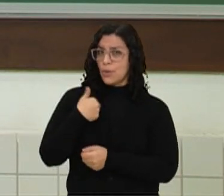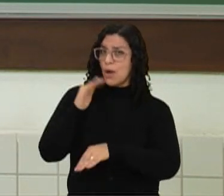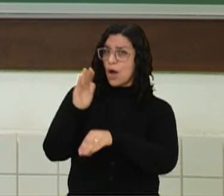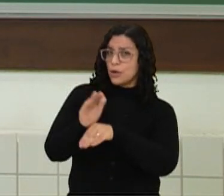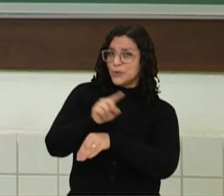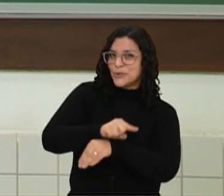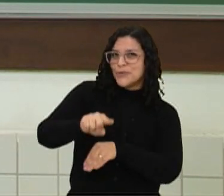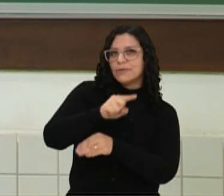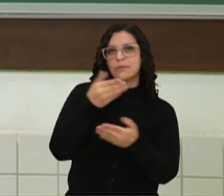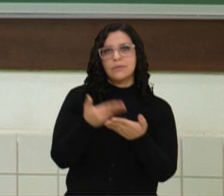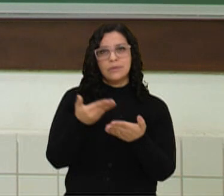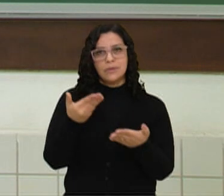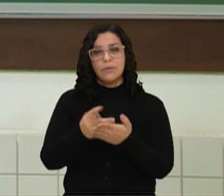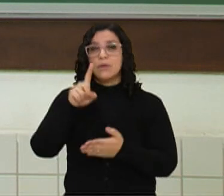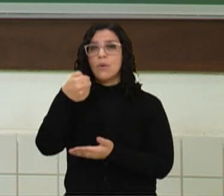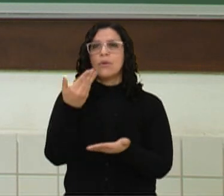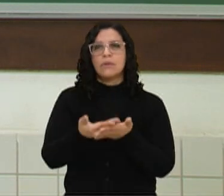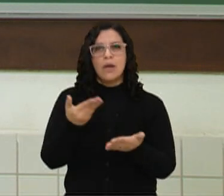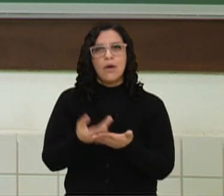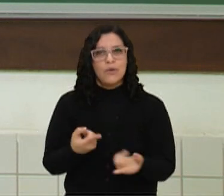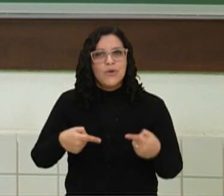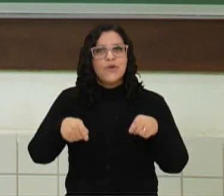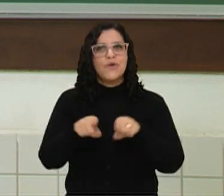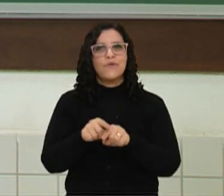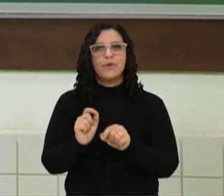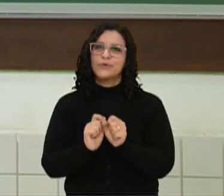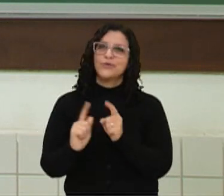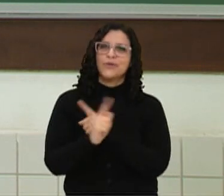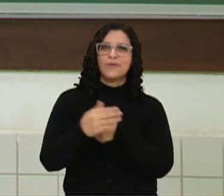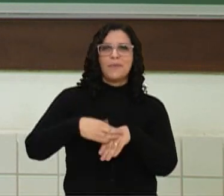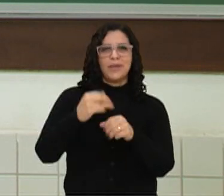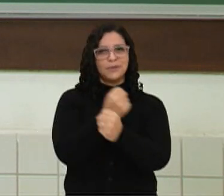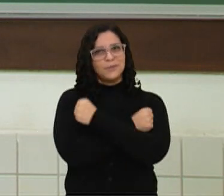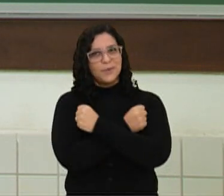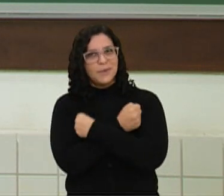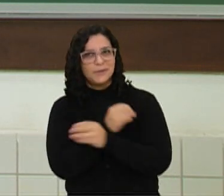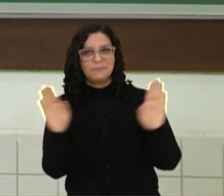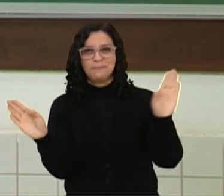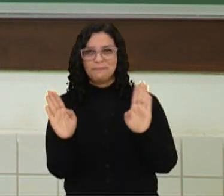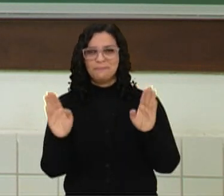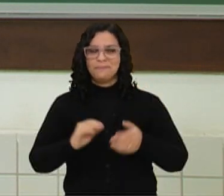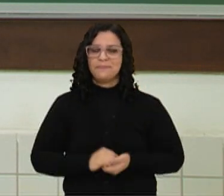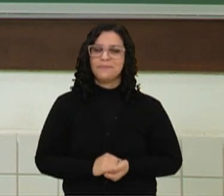ter contribuído na aula de hoje com vocês e na aula que vem a gente volta com mais geografia. Um abraço e até lá!